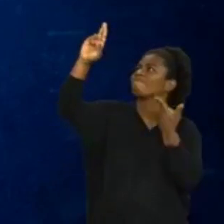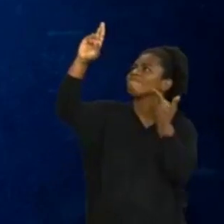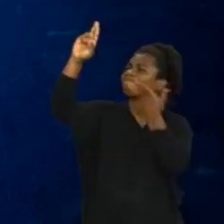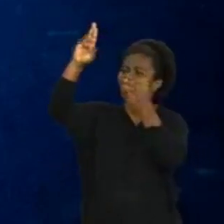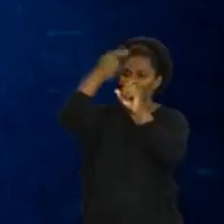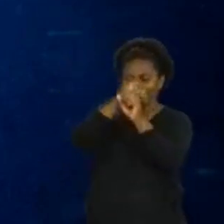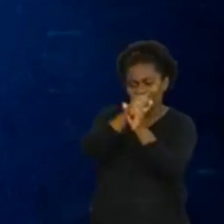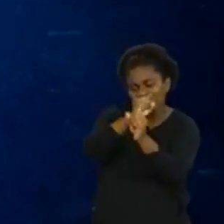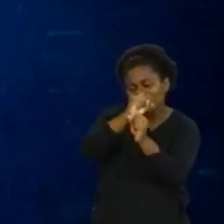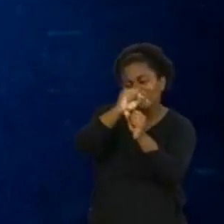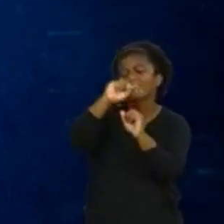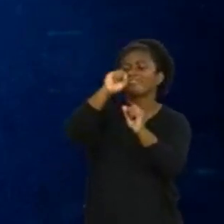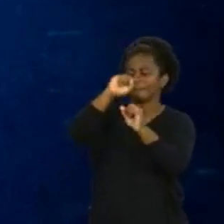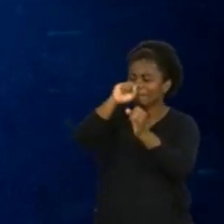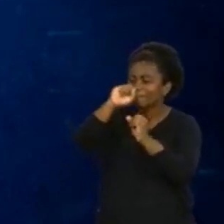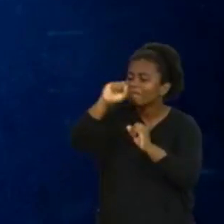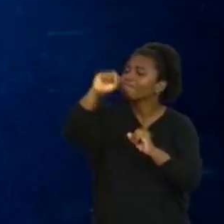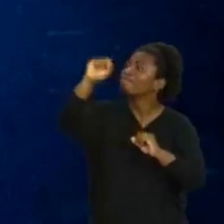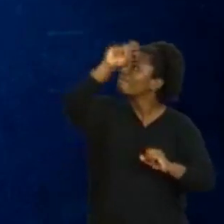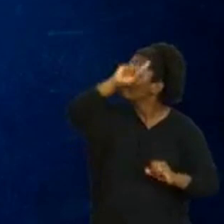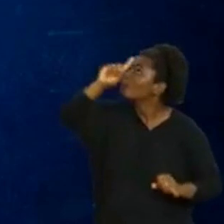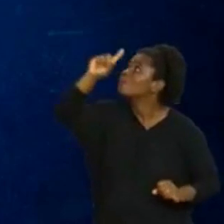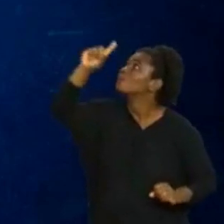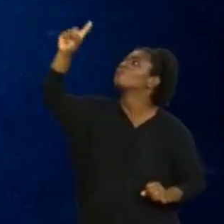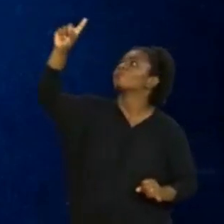quão grande és tu!